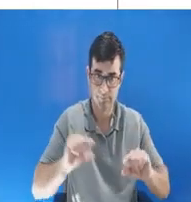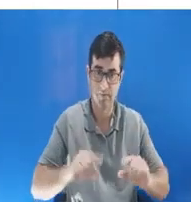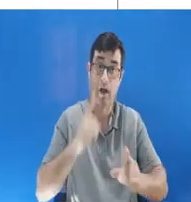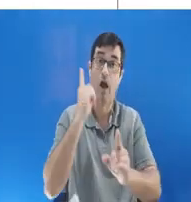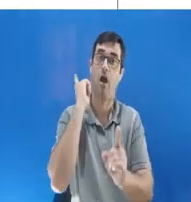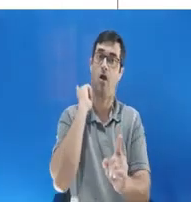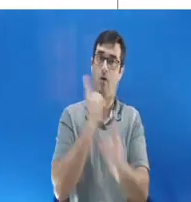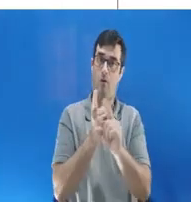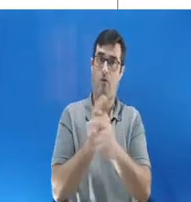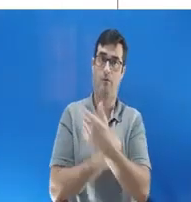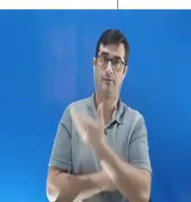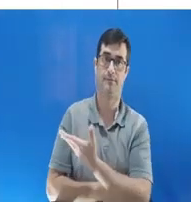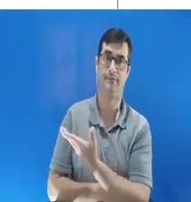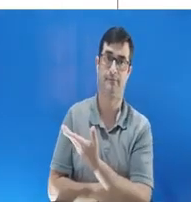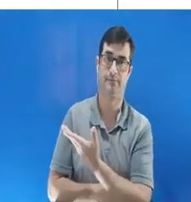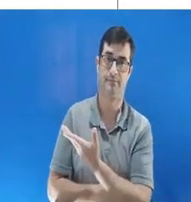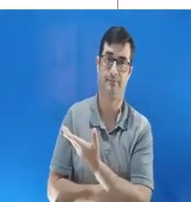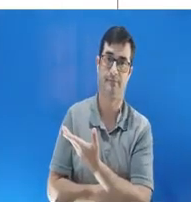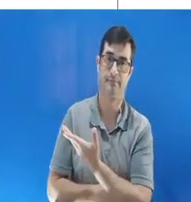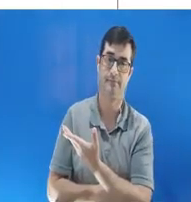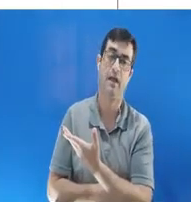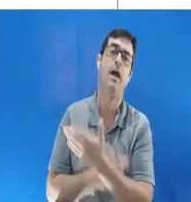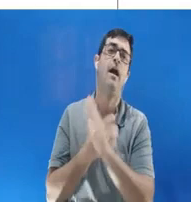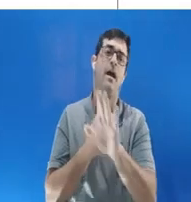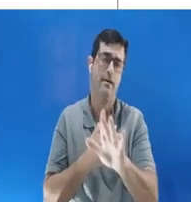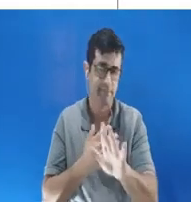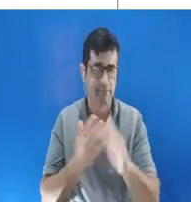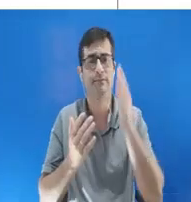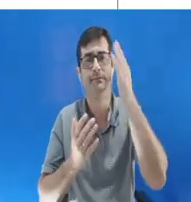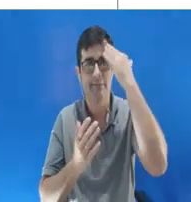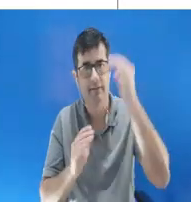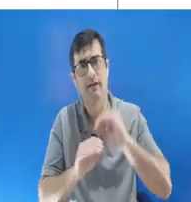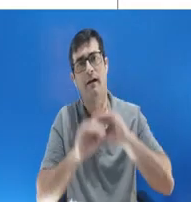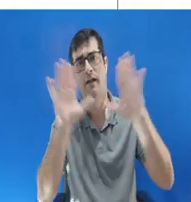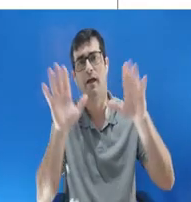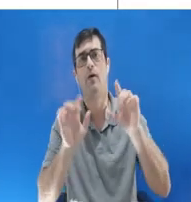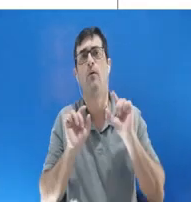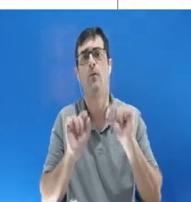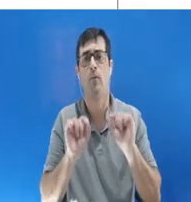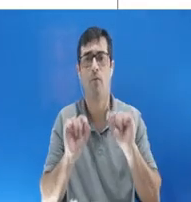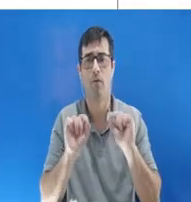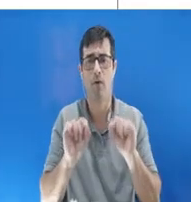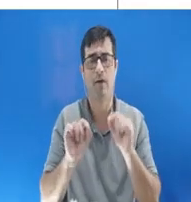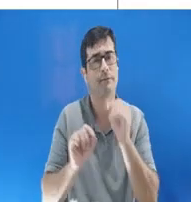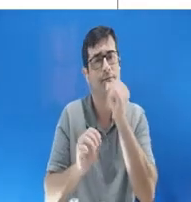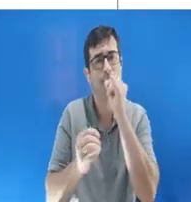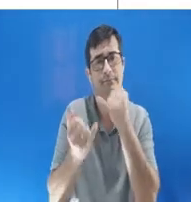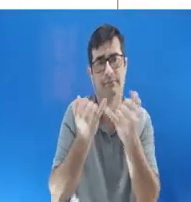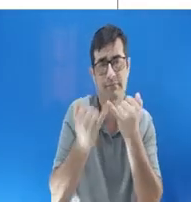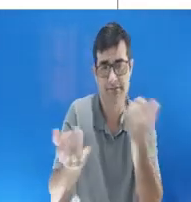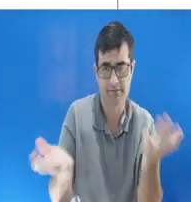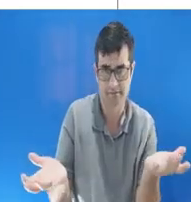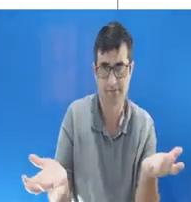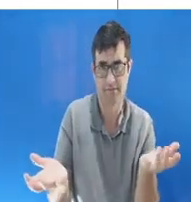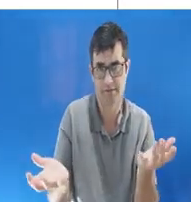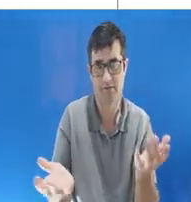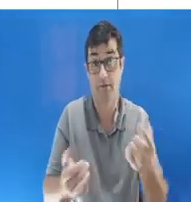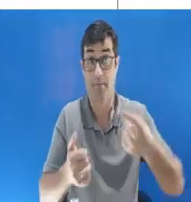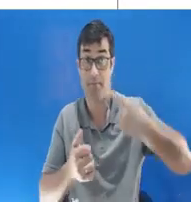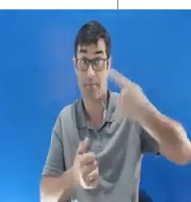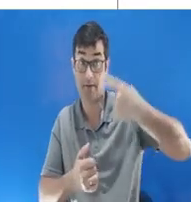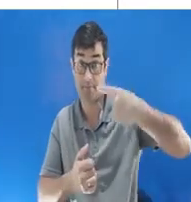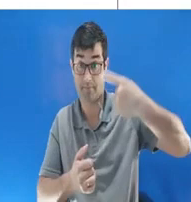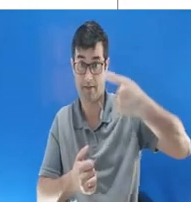essa distribuição aqui. E fica bem simples a gente ver que, por exemplo, quando eu estou no